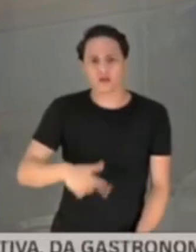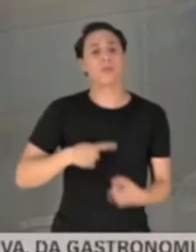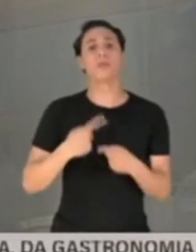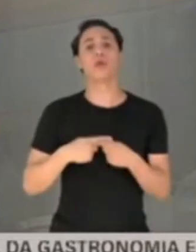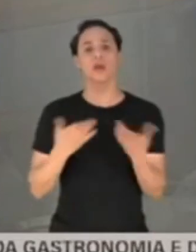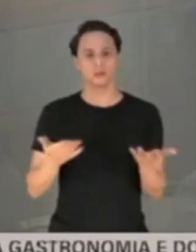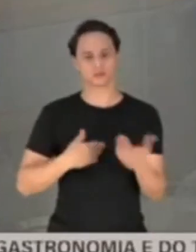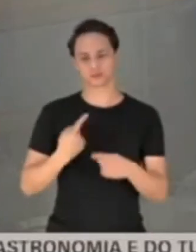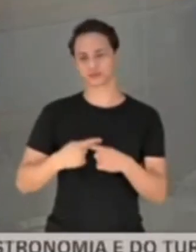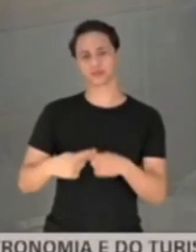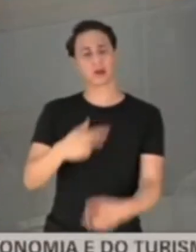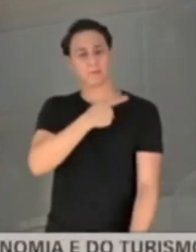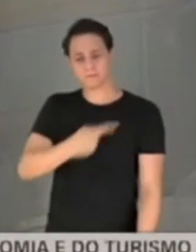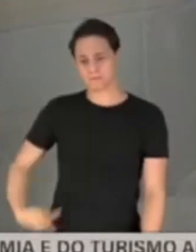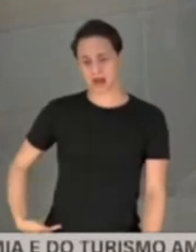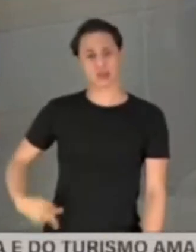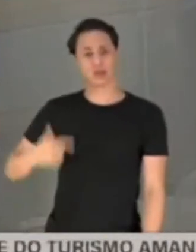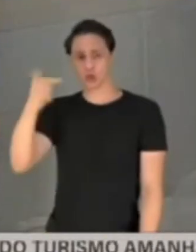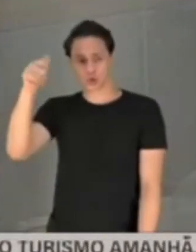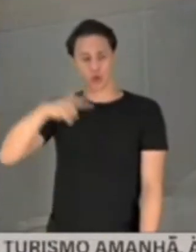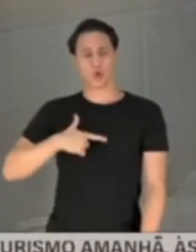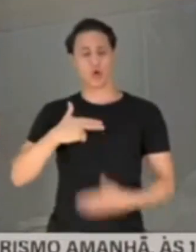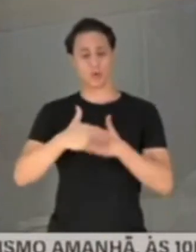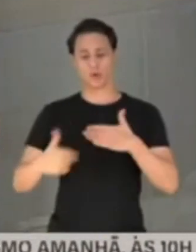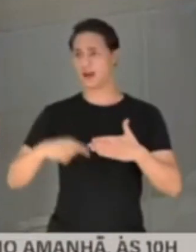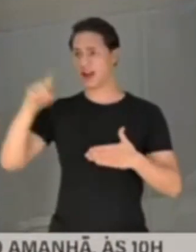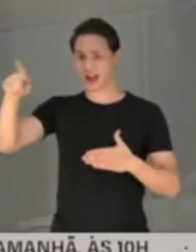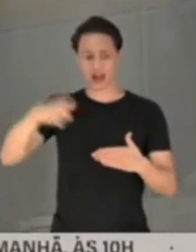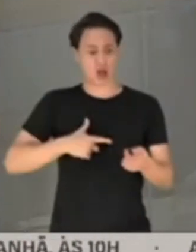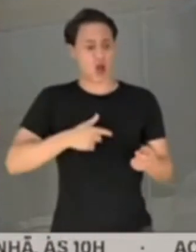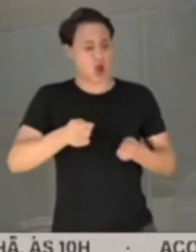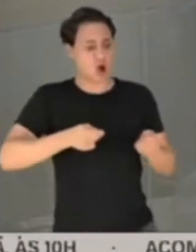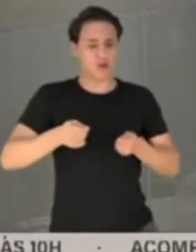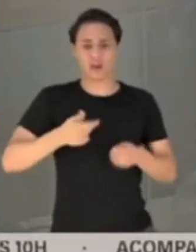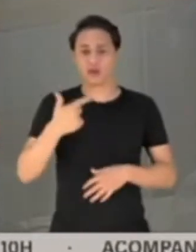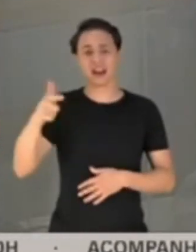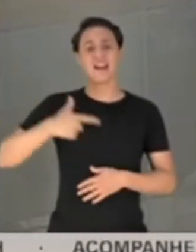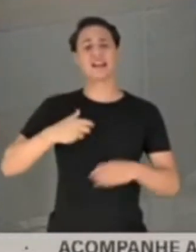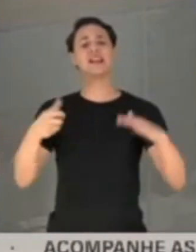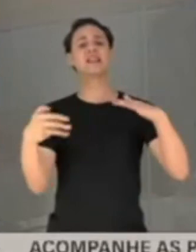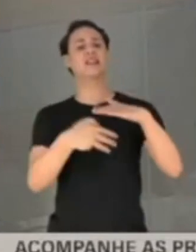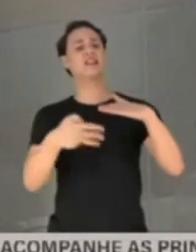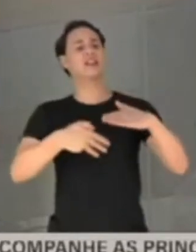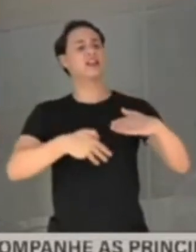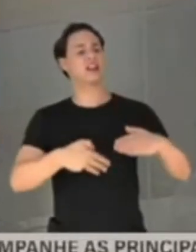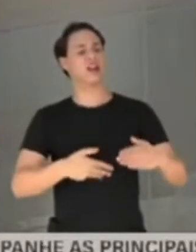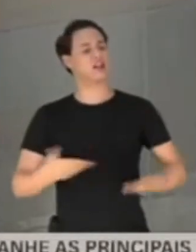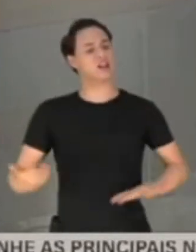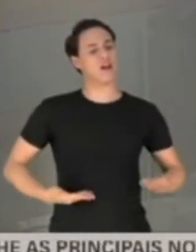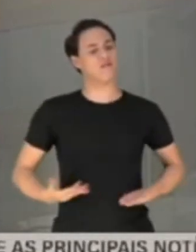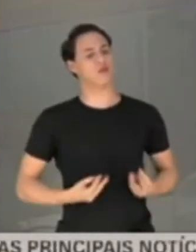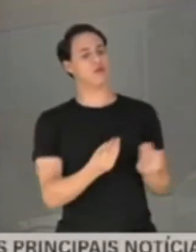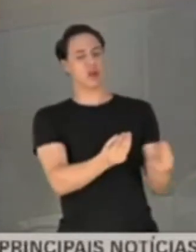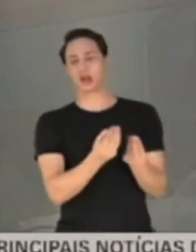esse presidente não governa. Ele terceirizou o governo. Ele entregou para a mão de todo mundo. Não.